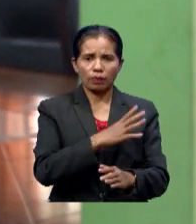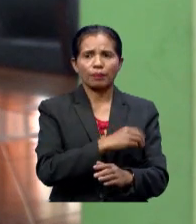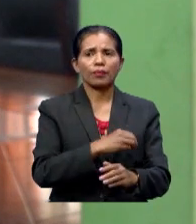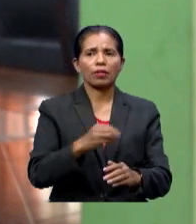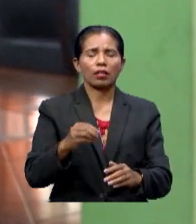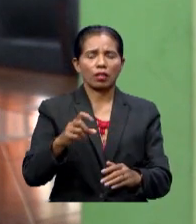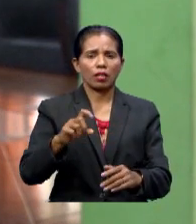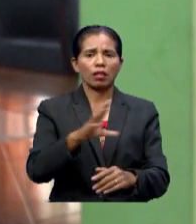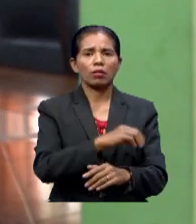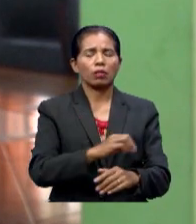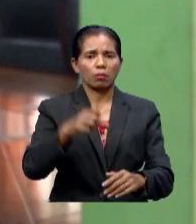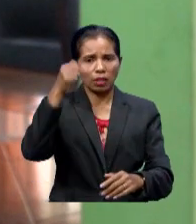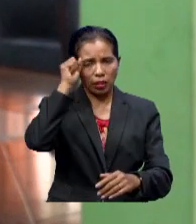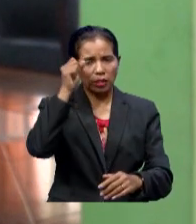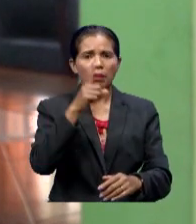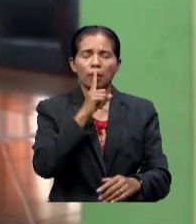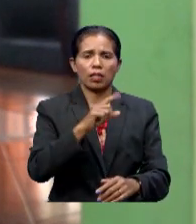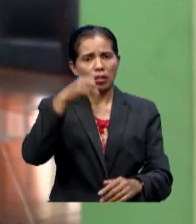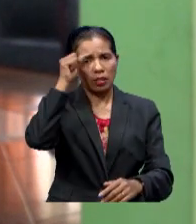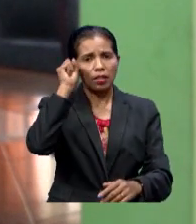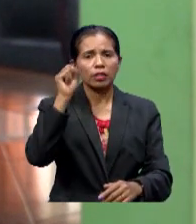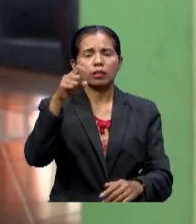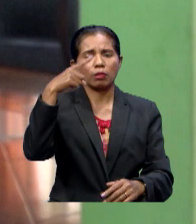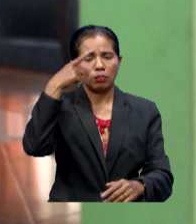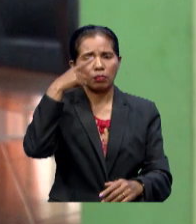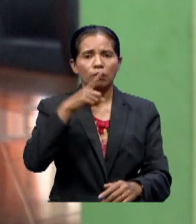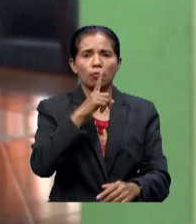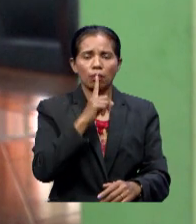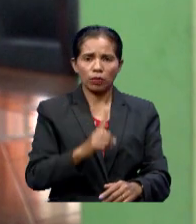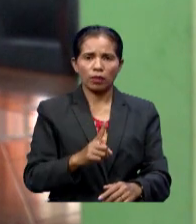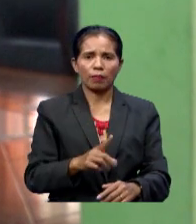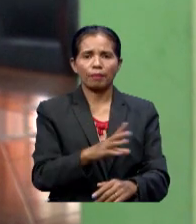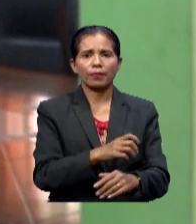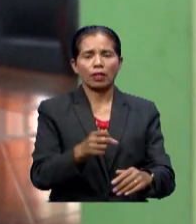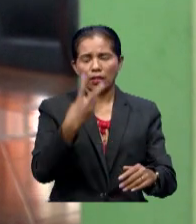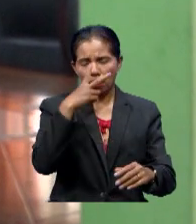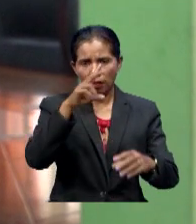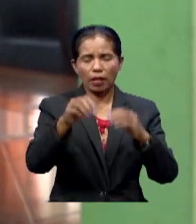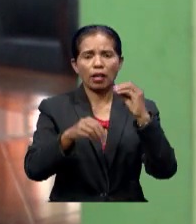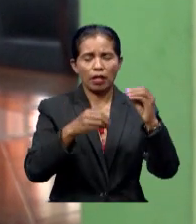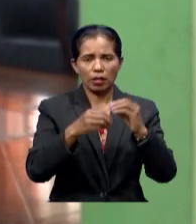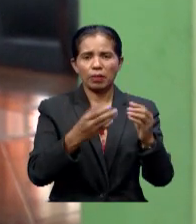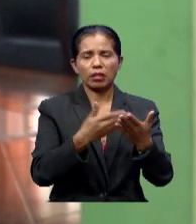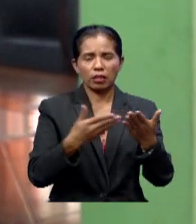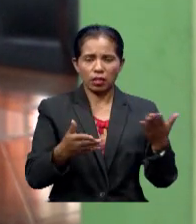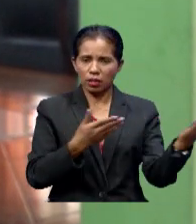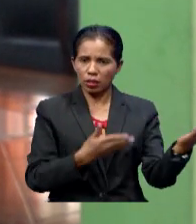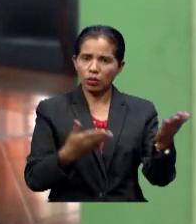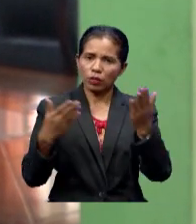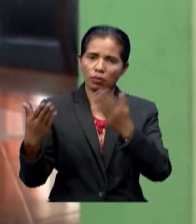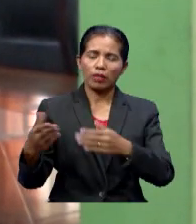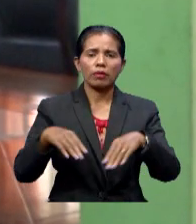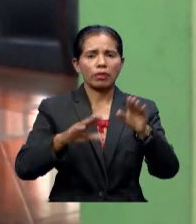lismia un lismutin fos sai tamba ita depende pa importação e pa dizer sa importação ne se folin sa sai